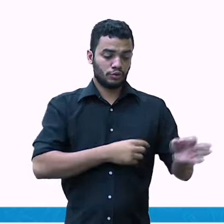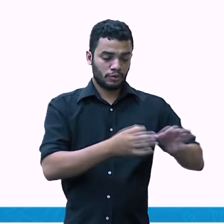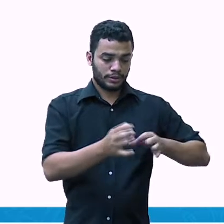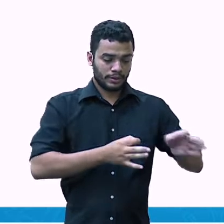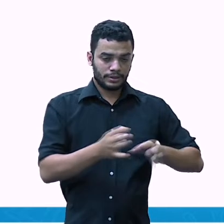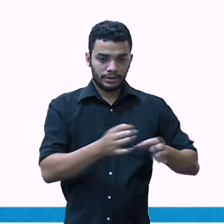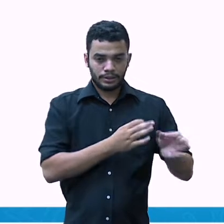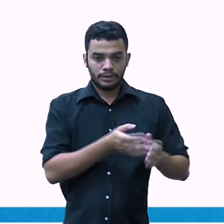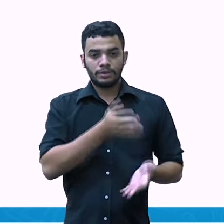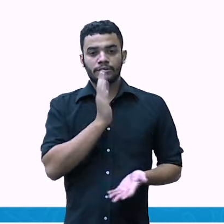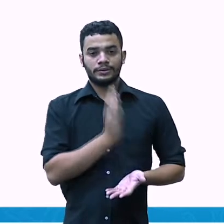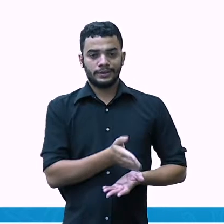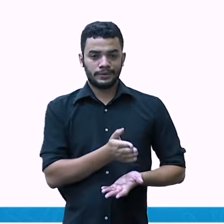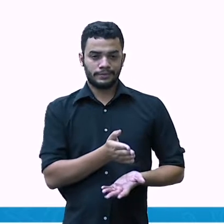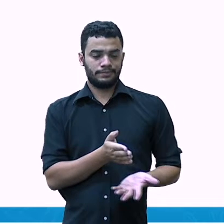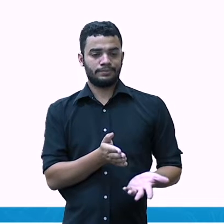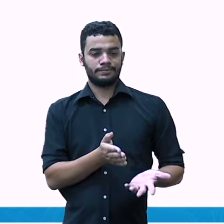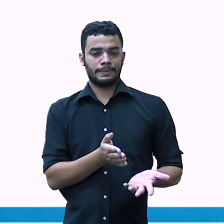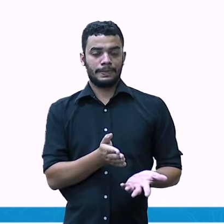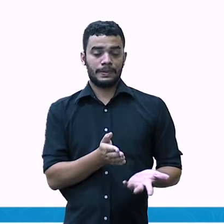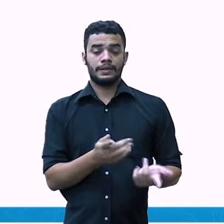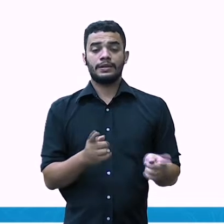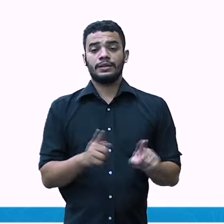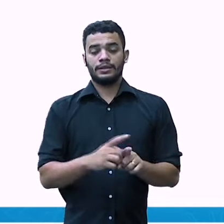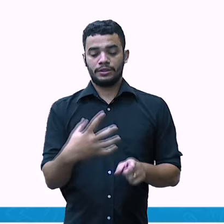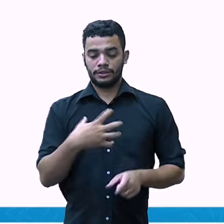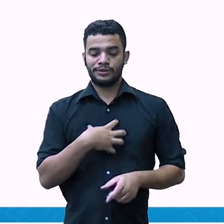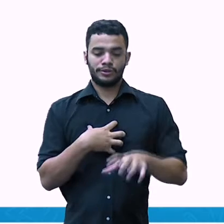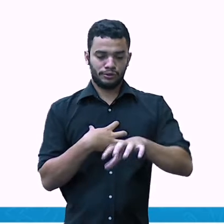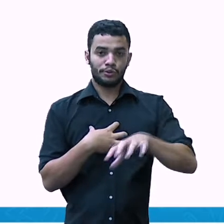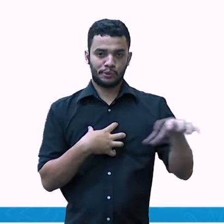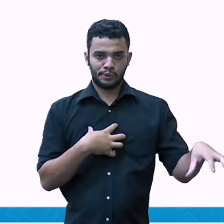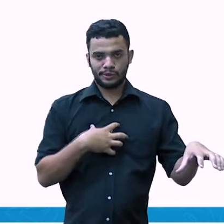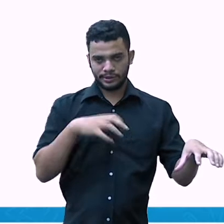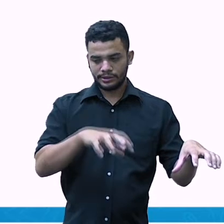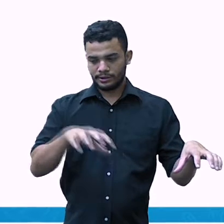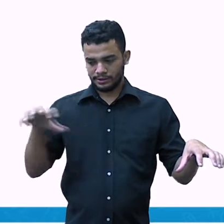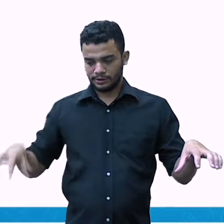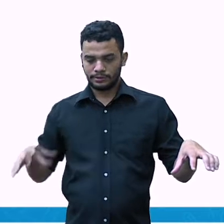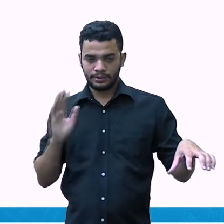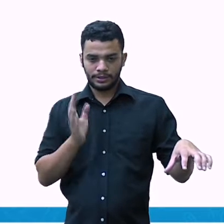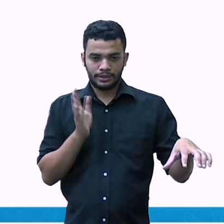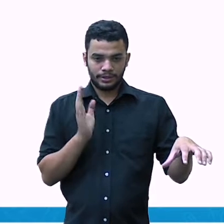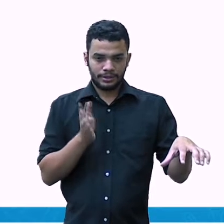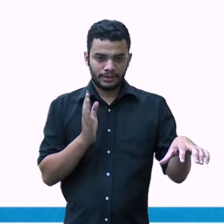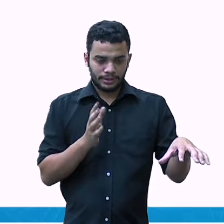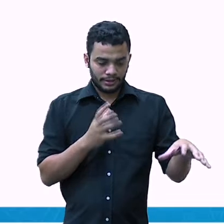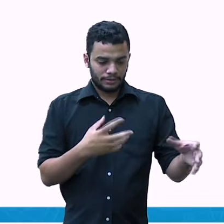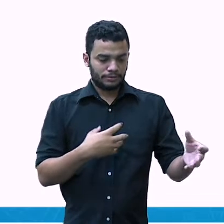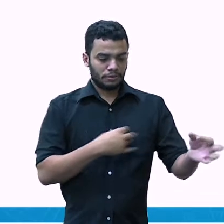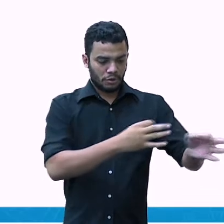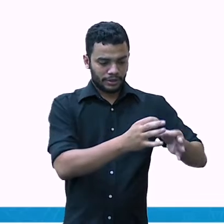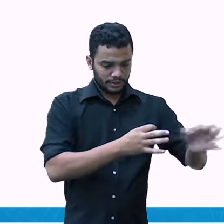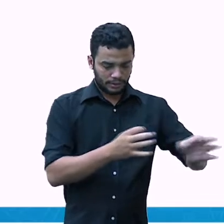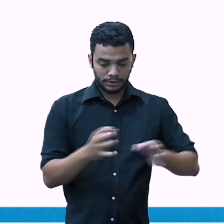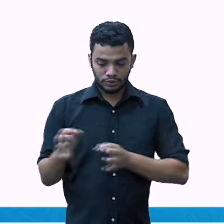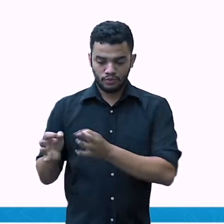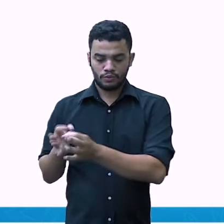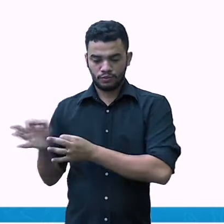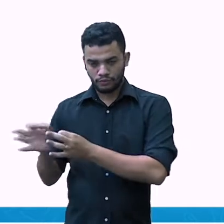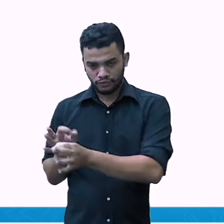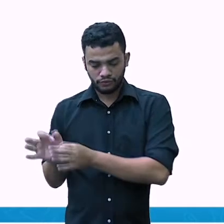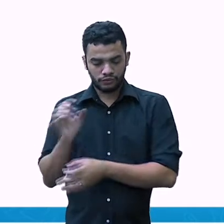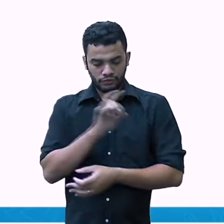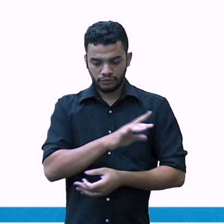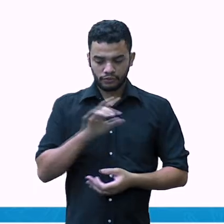Algumas cidades são chamadas cidades espontâneas. É como surgiu a maioria das cidades no Brasil e em outros